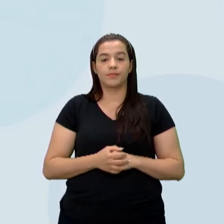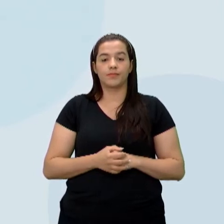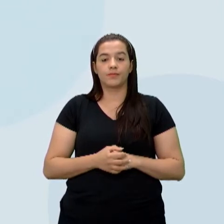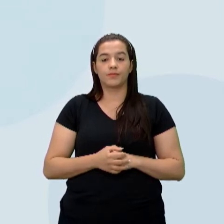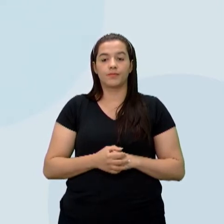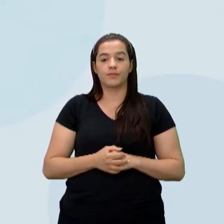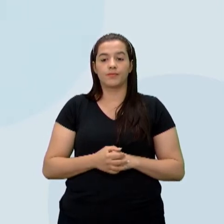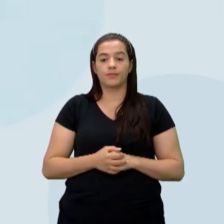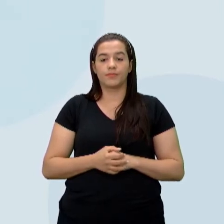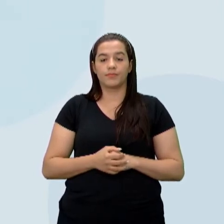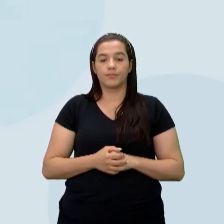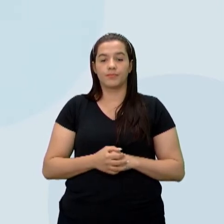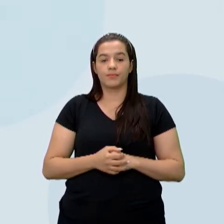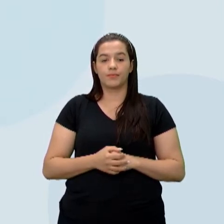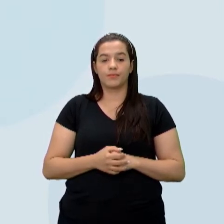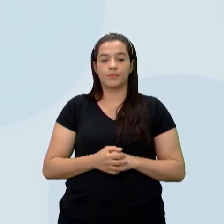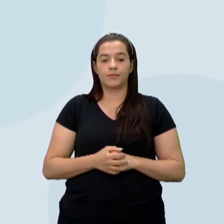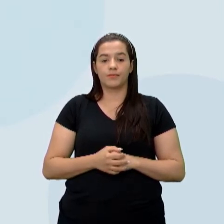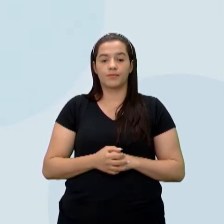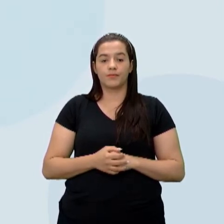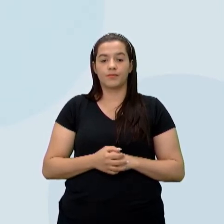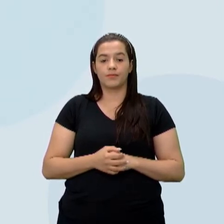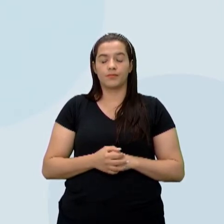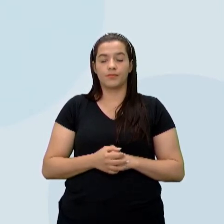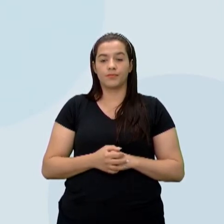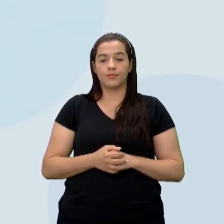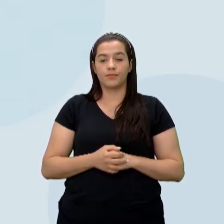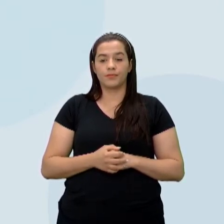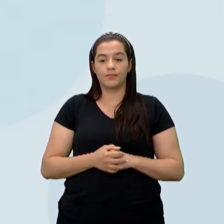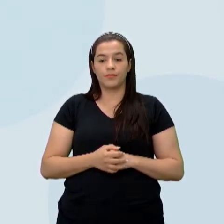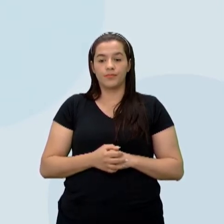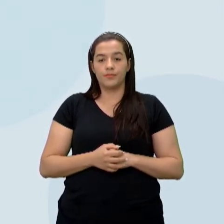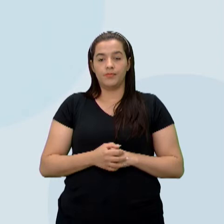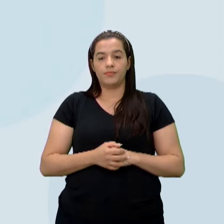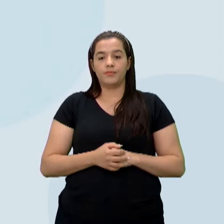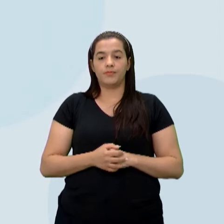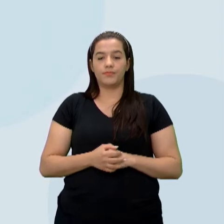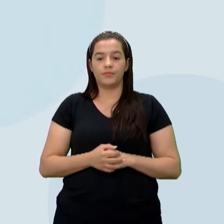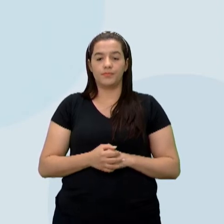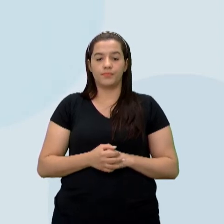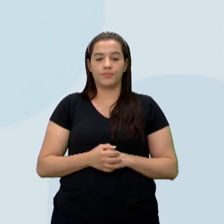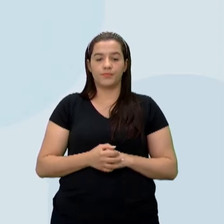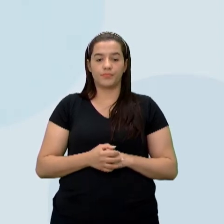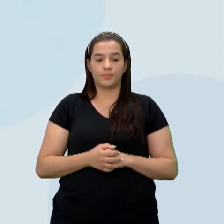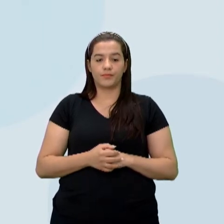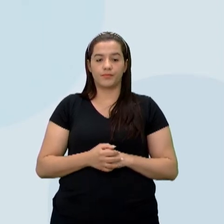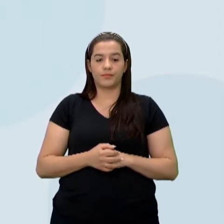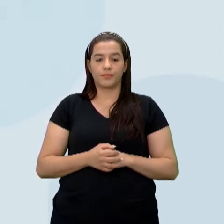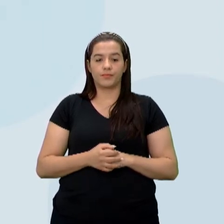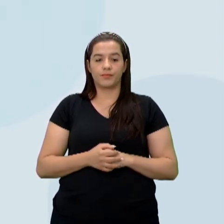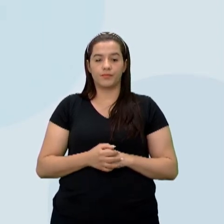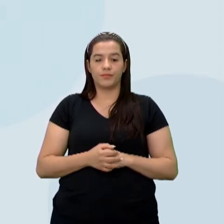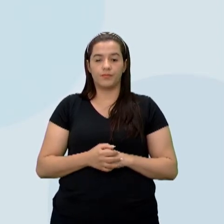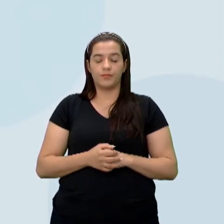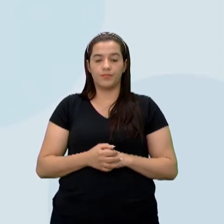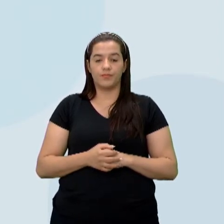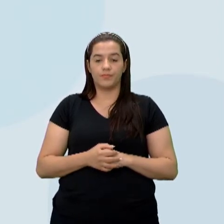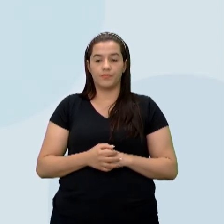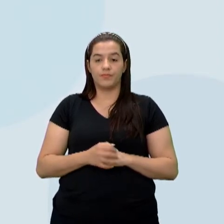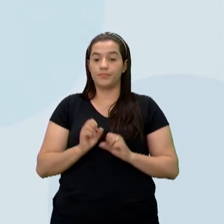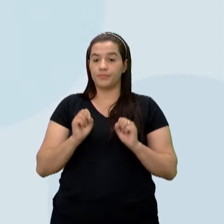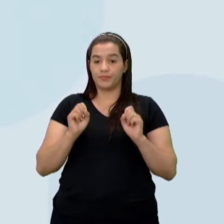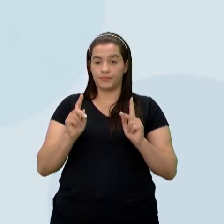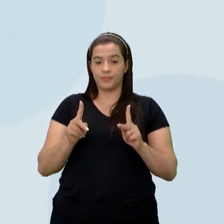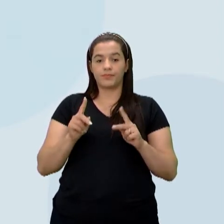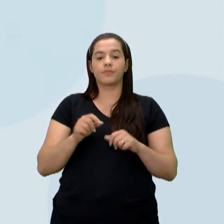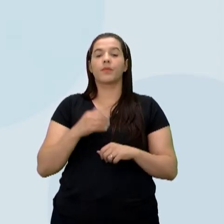lá, eu espero possa mensurar a capacidade dos candidatos a uma nova vaga nas